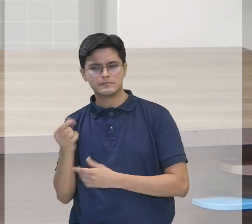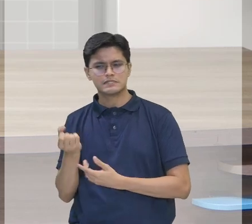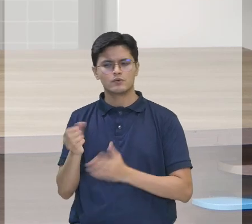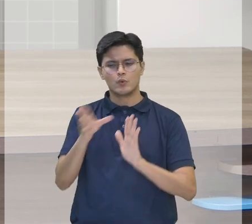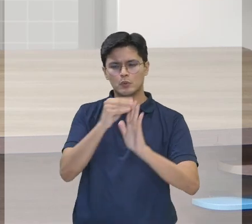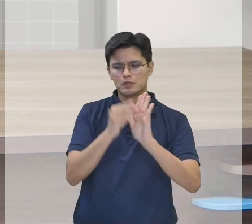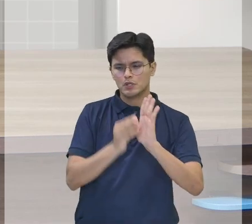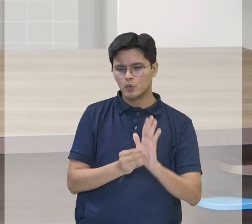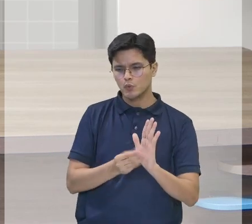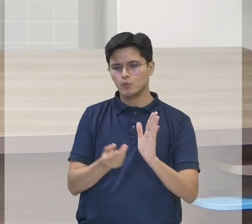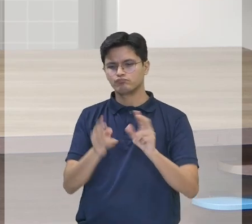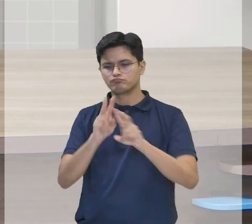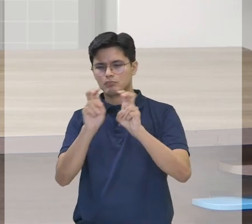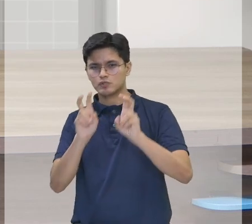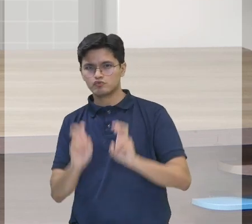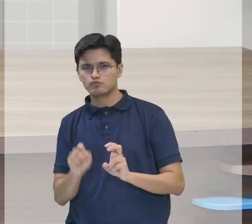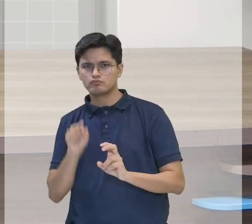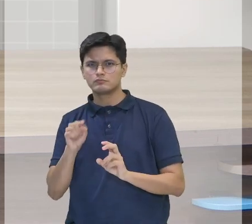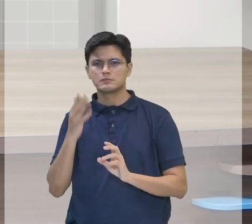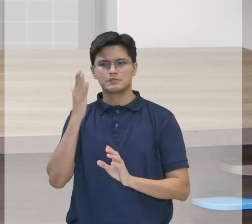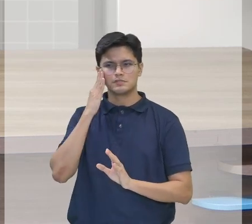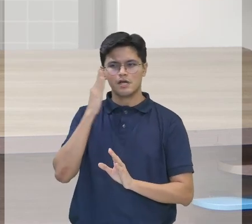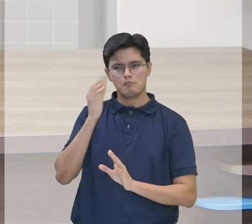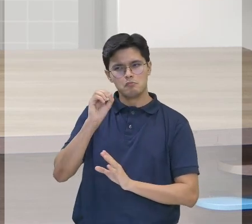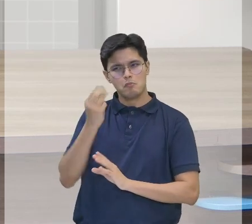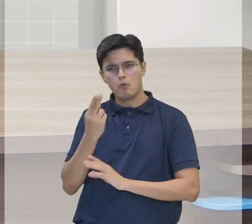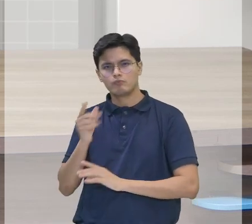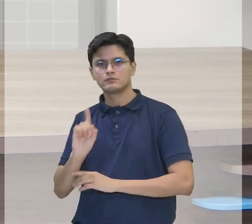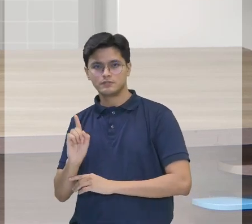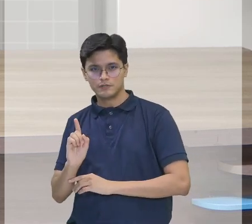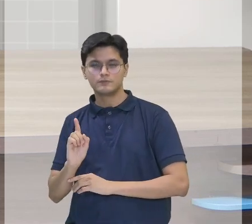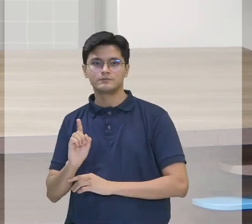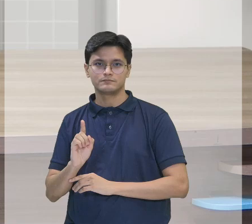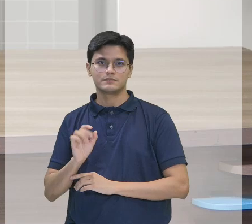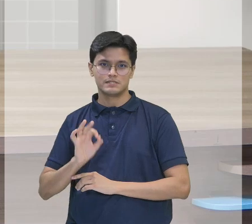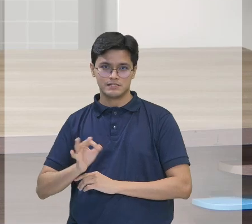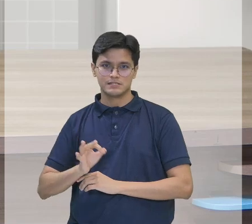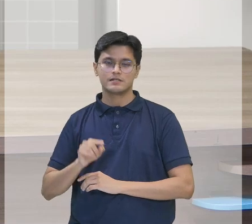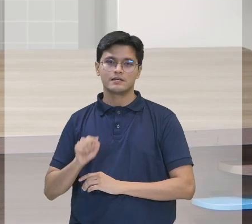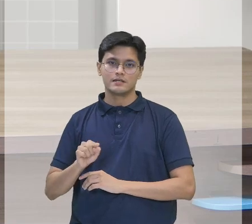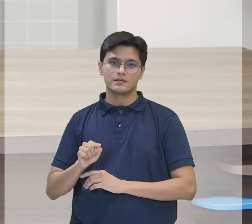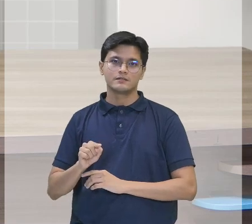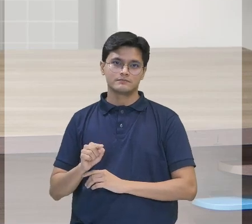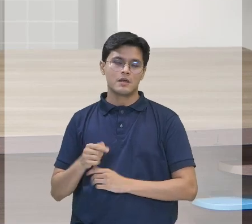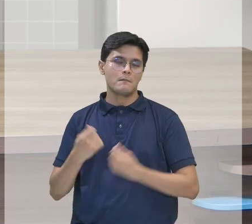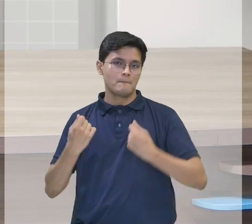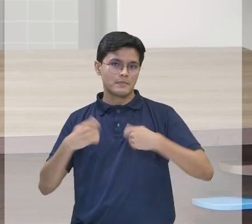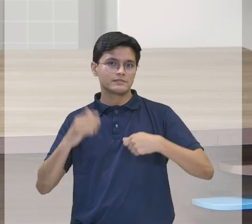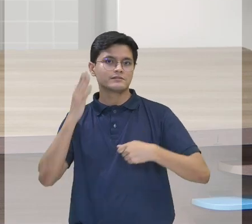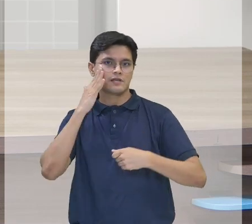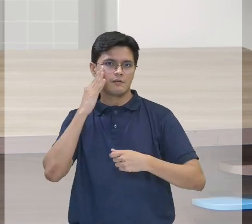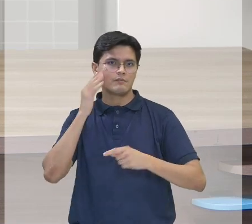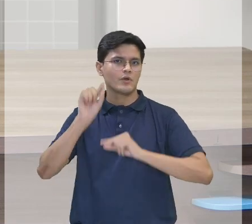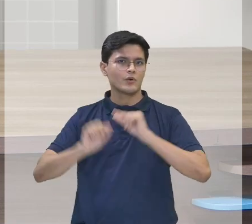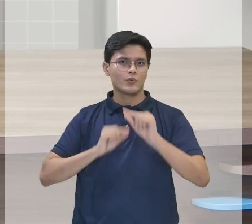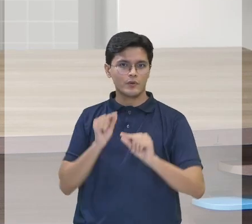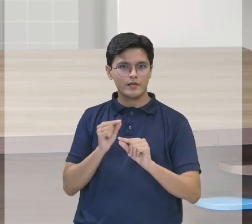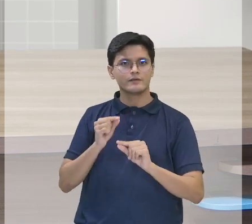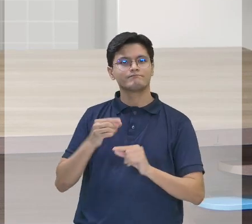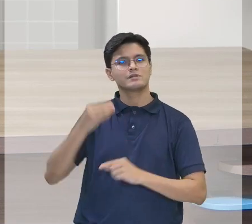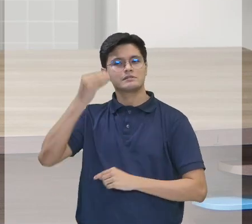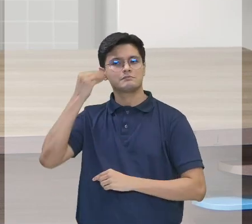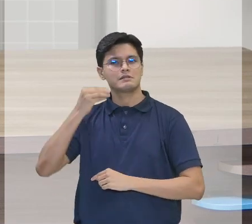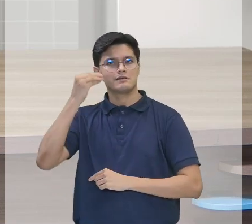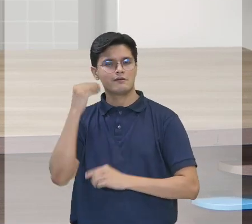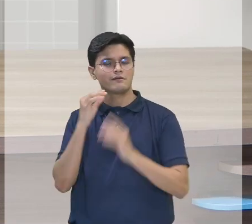alguma experiência de aprendizagem, a gente tem ali as experiências metacognitivas, que são os sentimentos. Por exemplo,